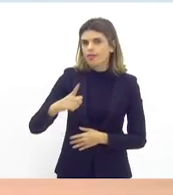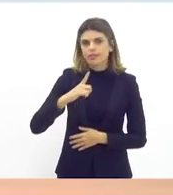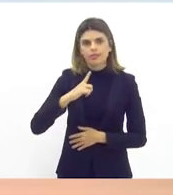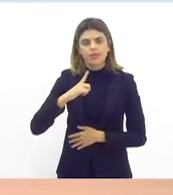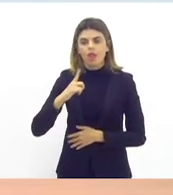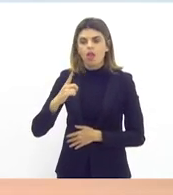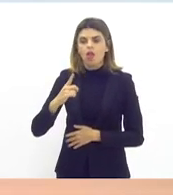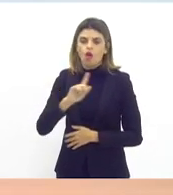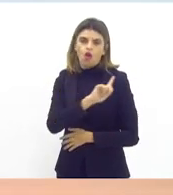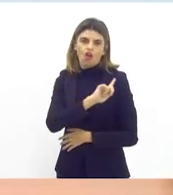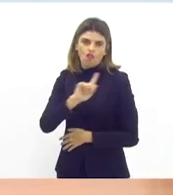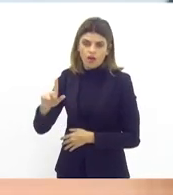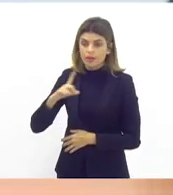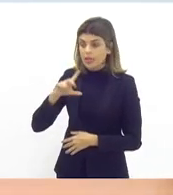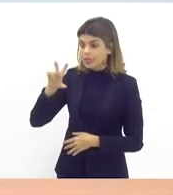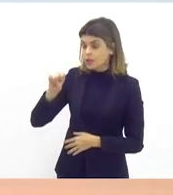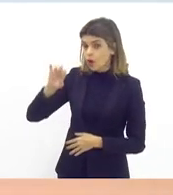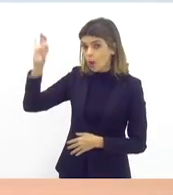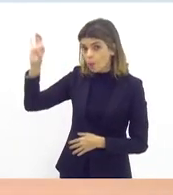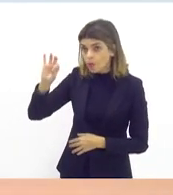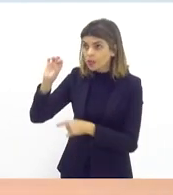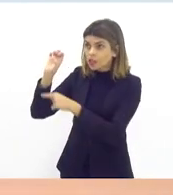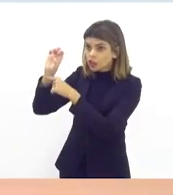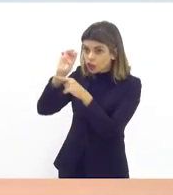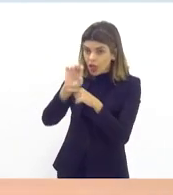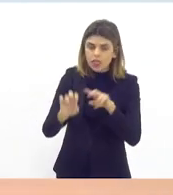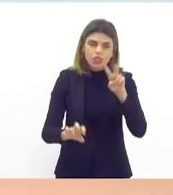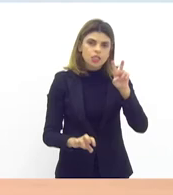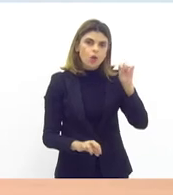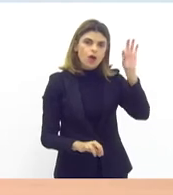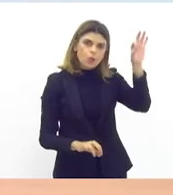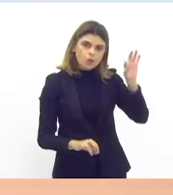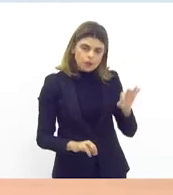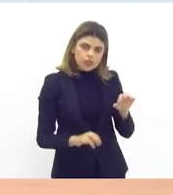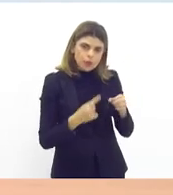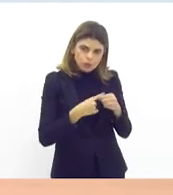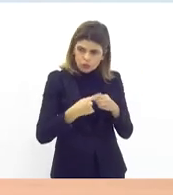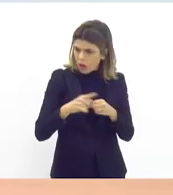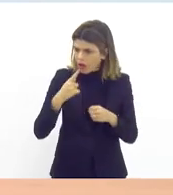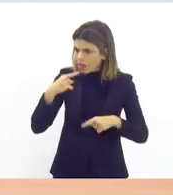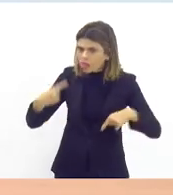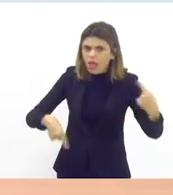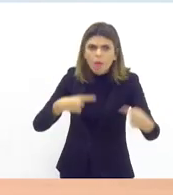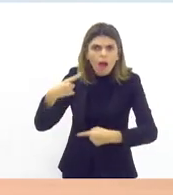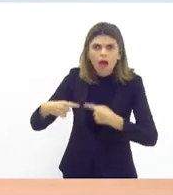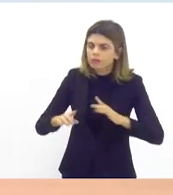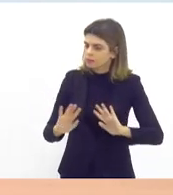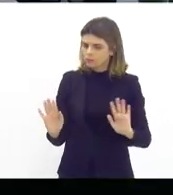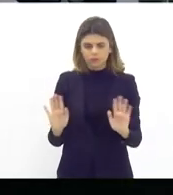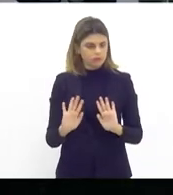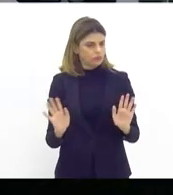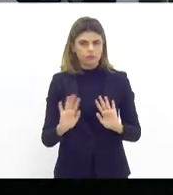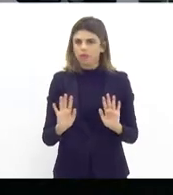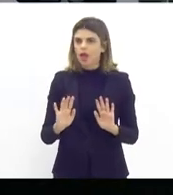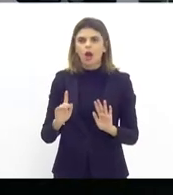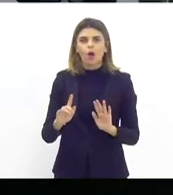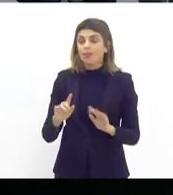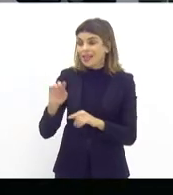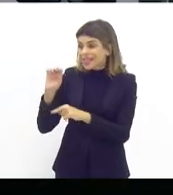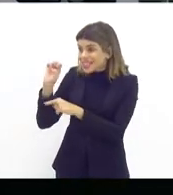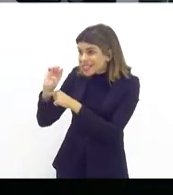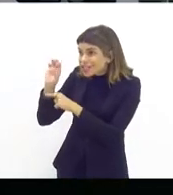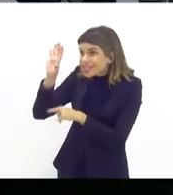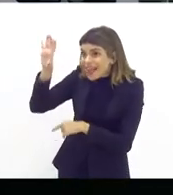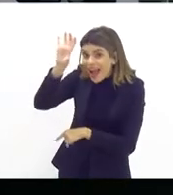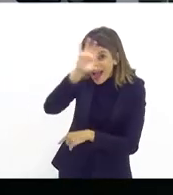máxima de governança, vai ter 50% dos votos para os estados e 50% para os municípios. Mas isso não avançou nos debates, porque para então, dar uma segurança para os estados, como estados, é